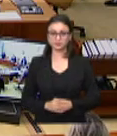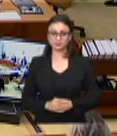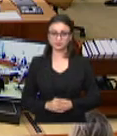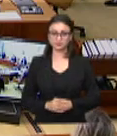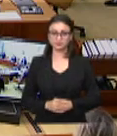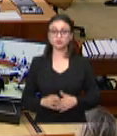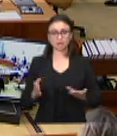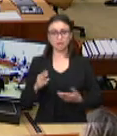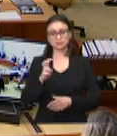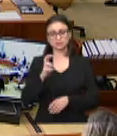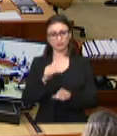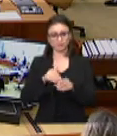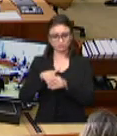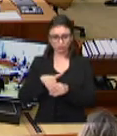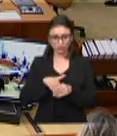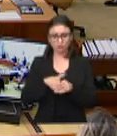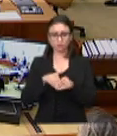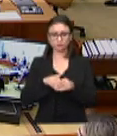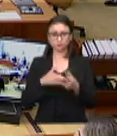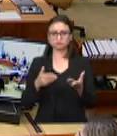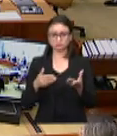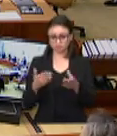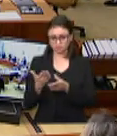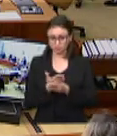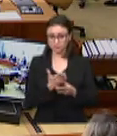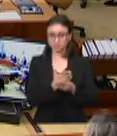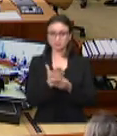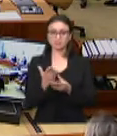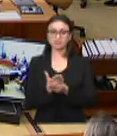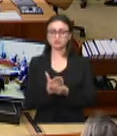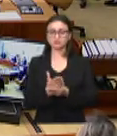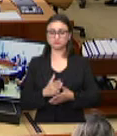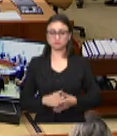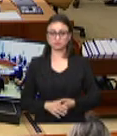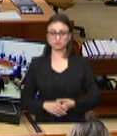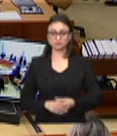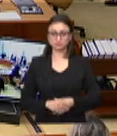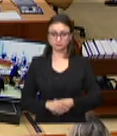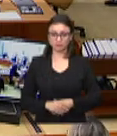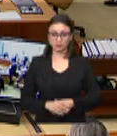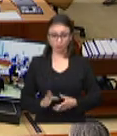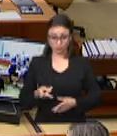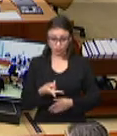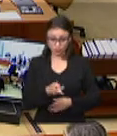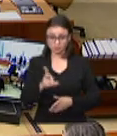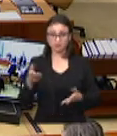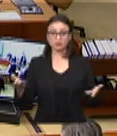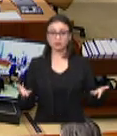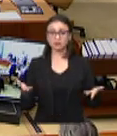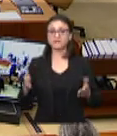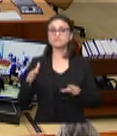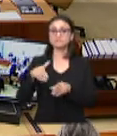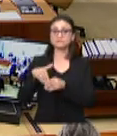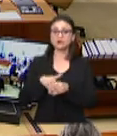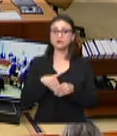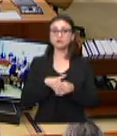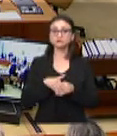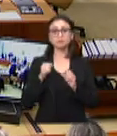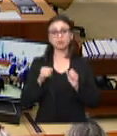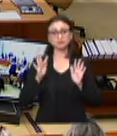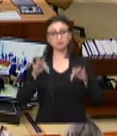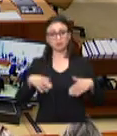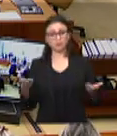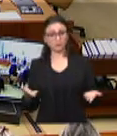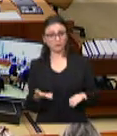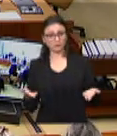Já há 5 votos neste processo, que já foi julgado na semana passada. A continuação, portanto, dos votos pode ser encerrado ainda